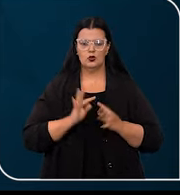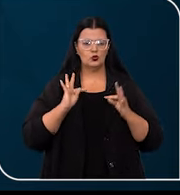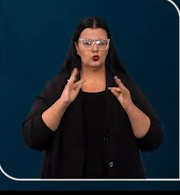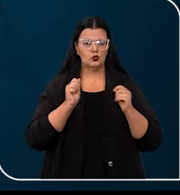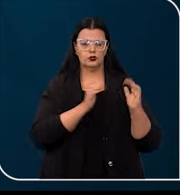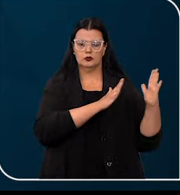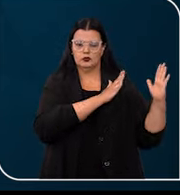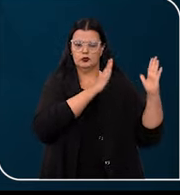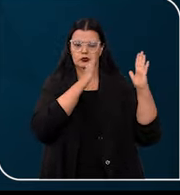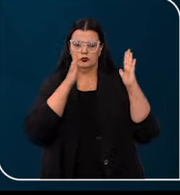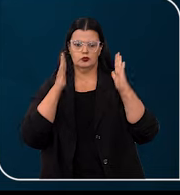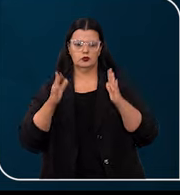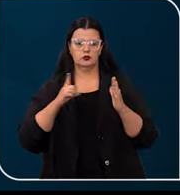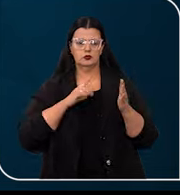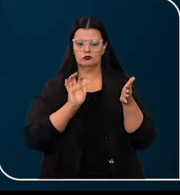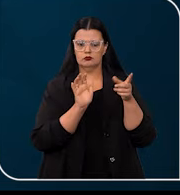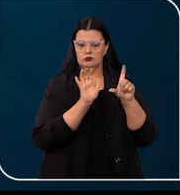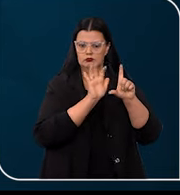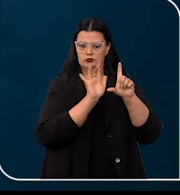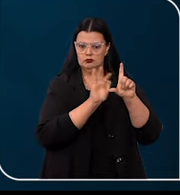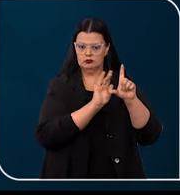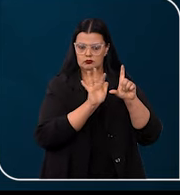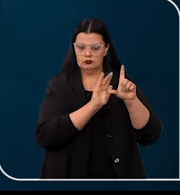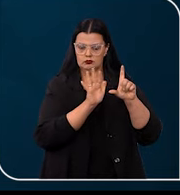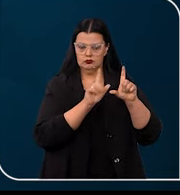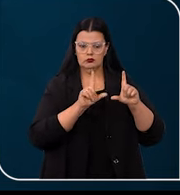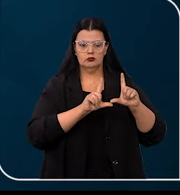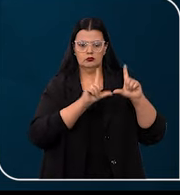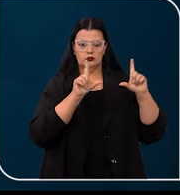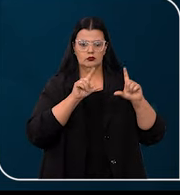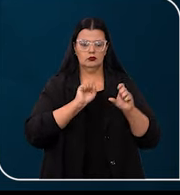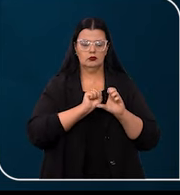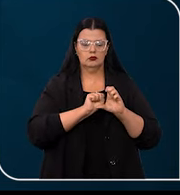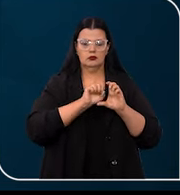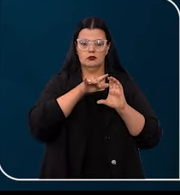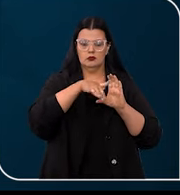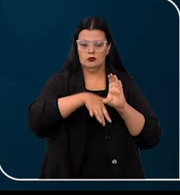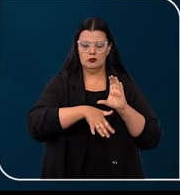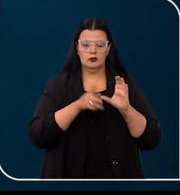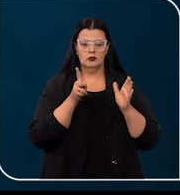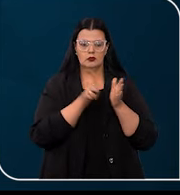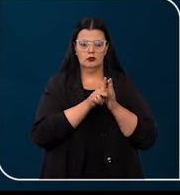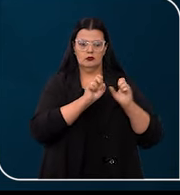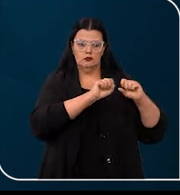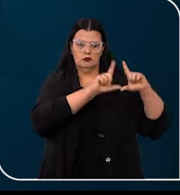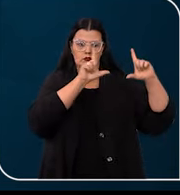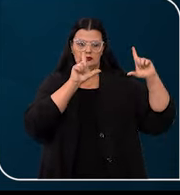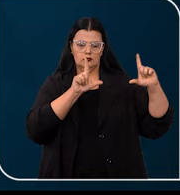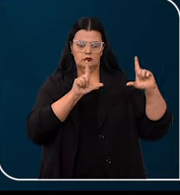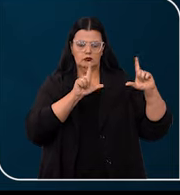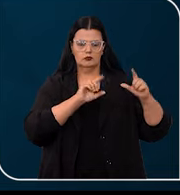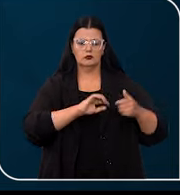exposição conta com um código que leva a Audi descrição das peças expostas